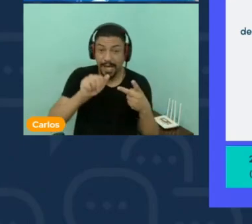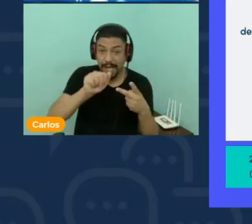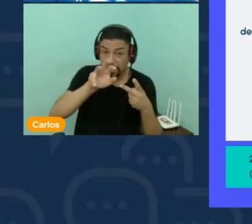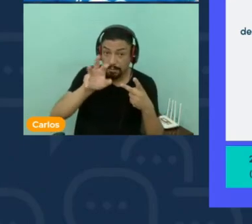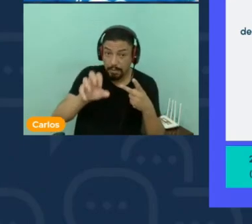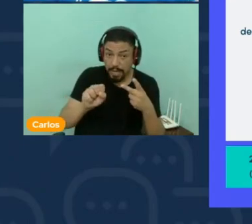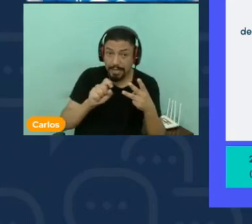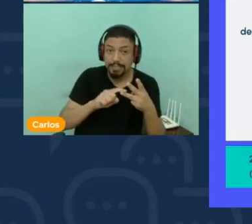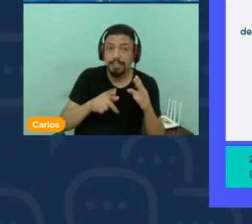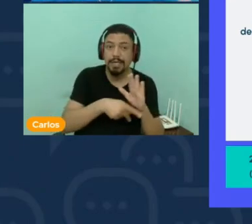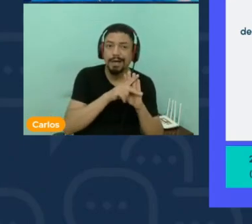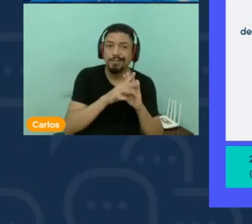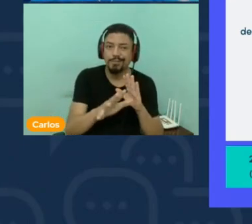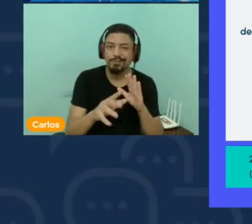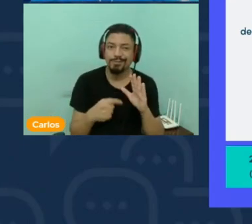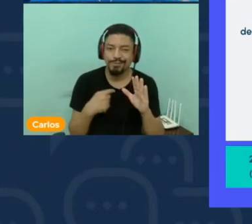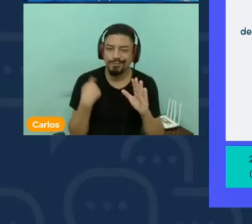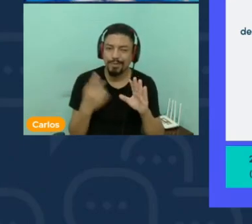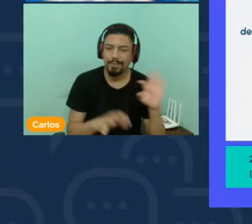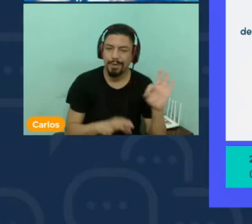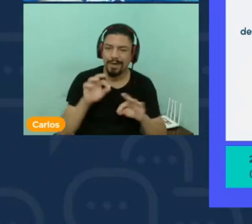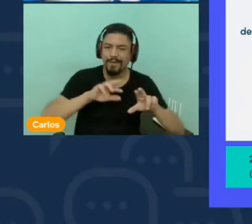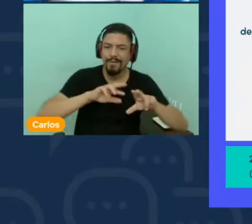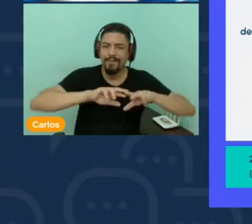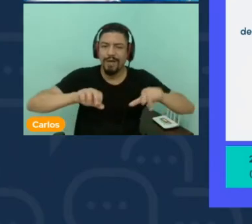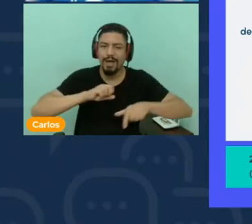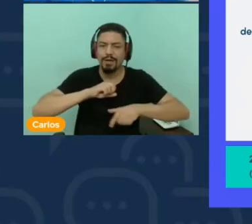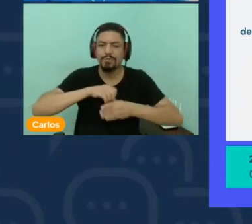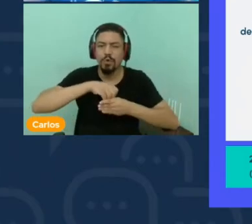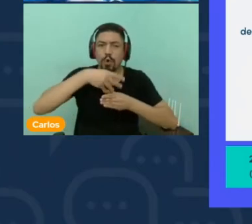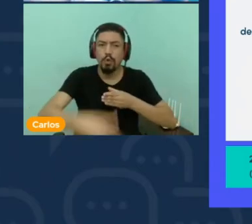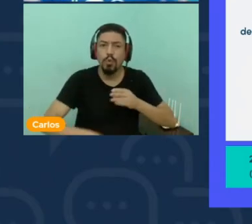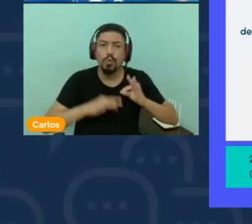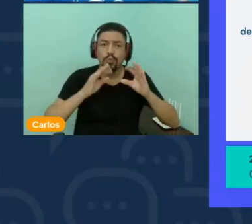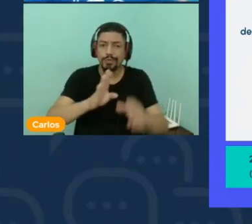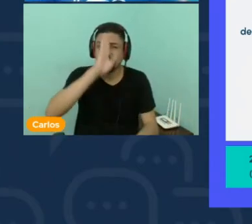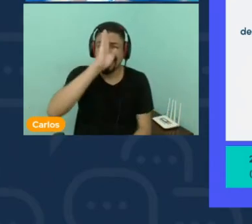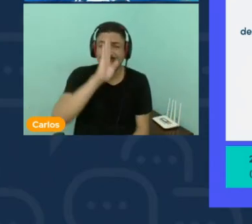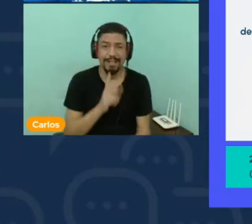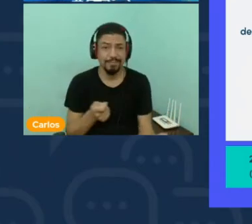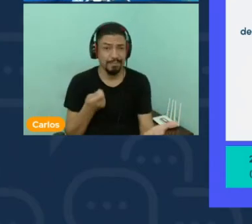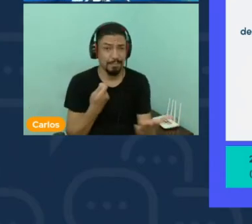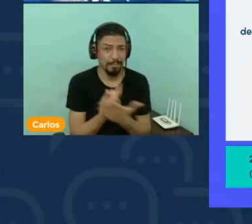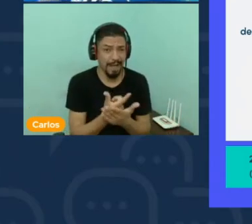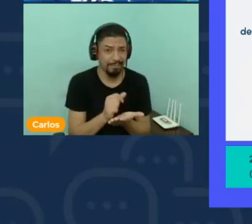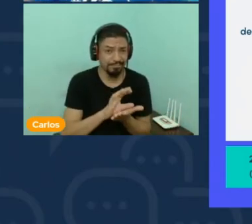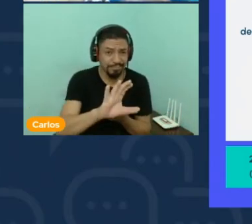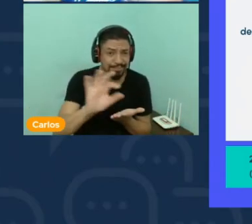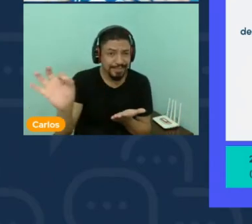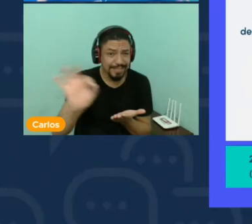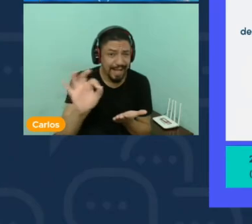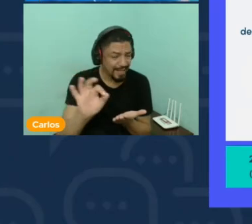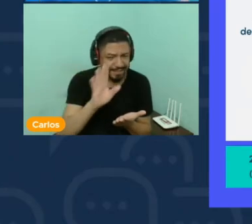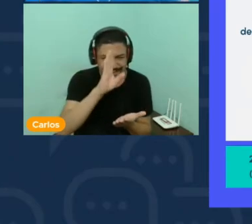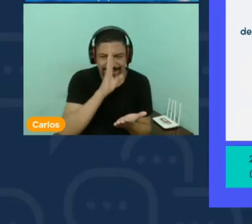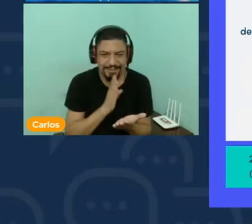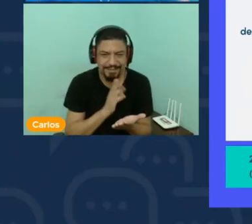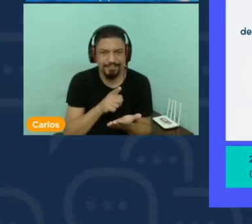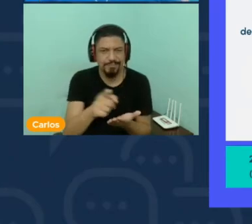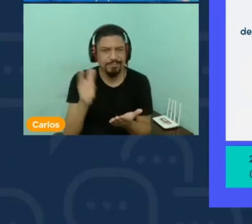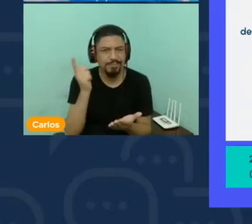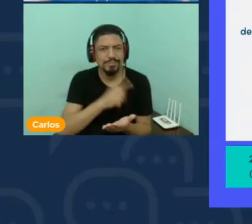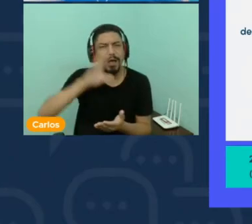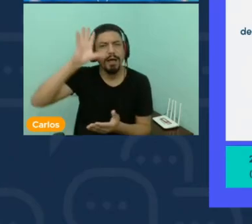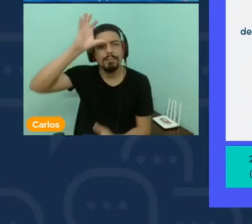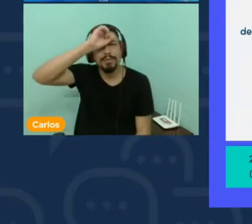Nós preparamos diversos conteúdos, tudo gratuito, não paga nada, para você compreender mais sobre